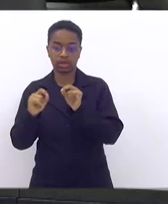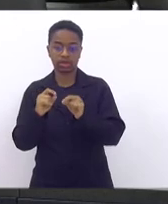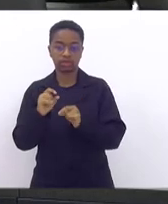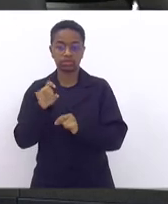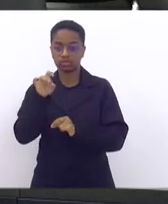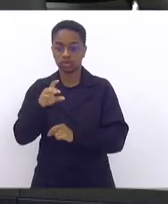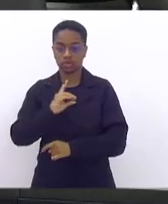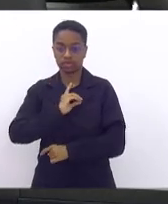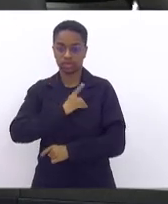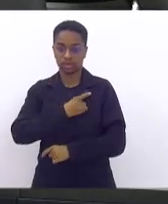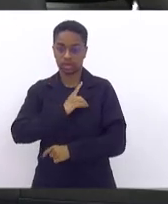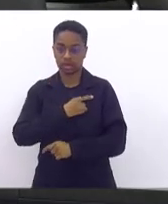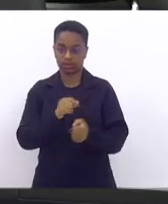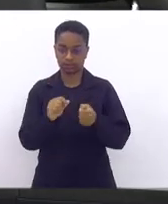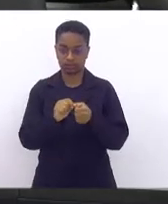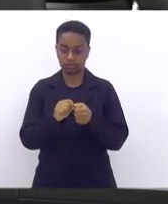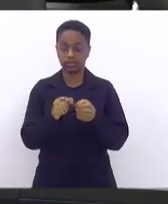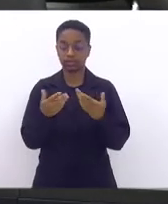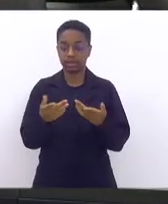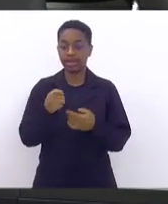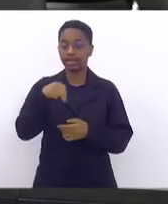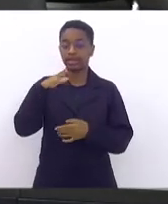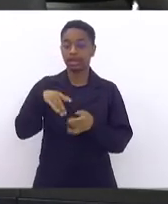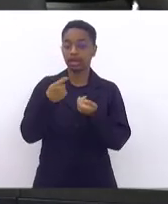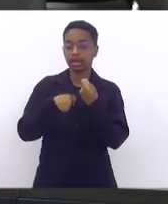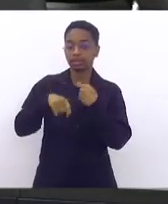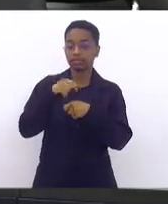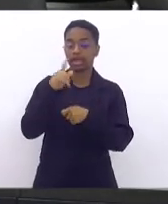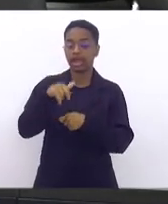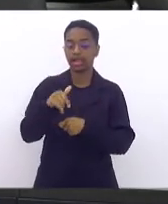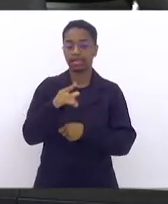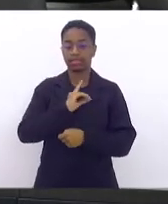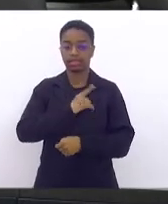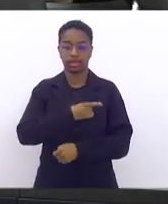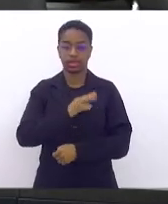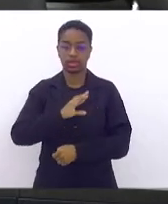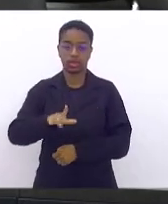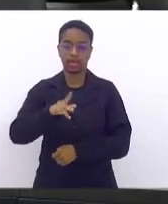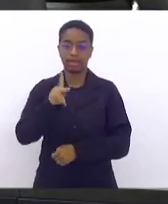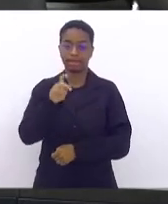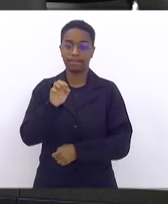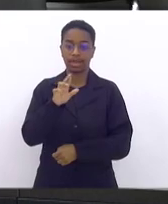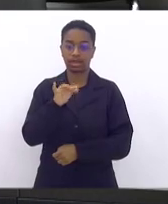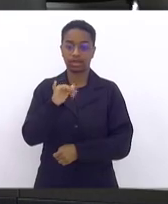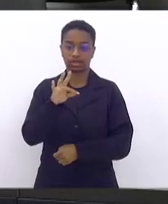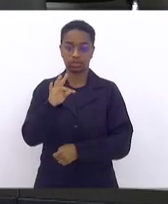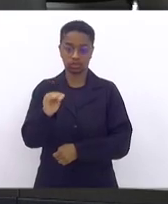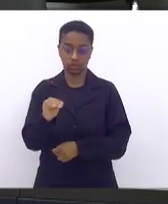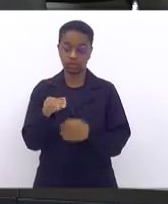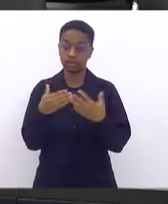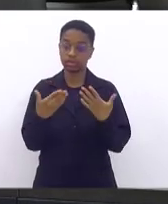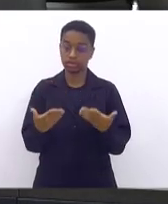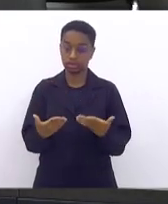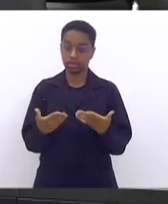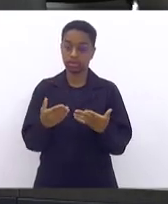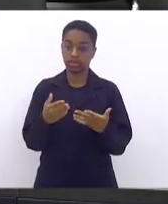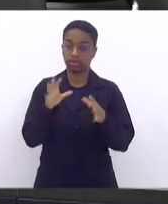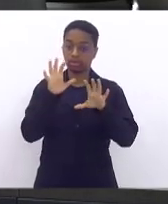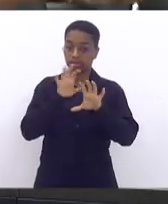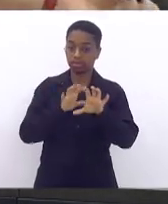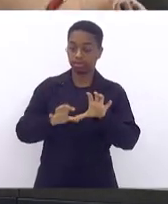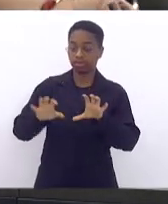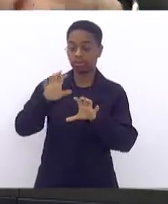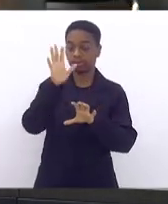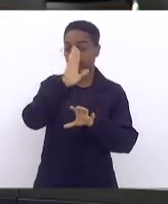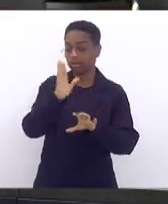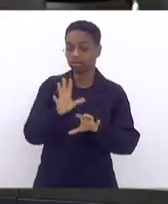delegado. Então, quem administrava a perícia era um delegado e não um perito. Isso em todo o território